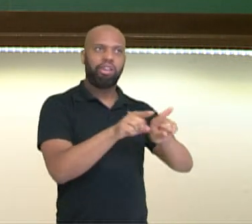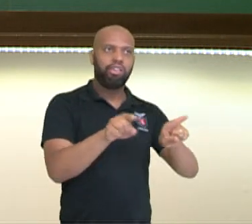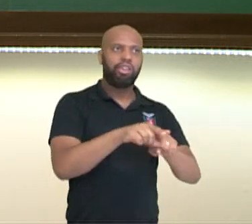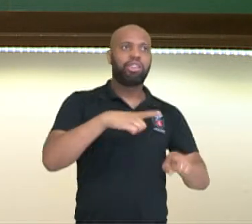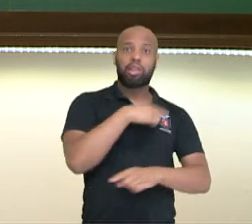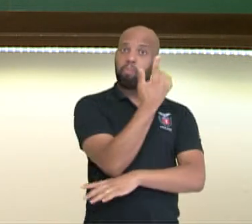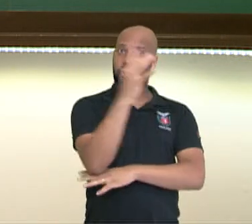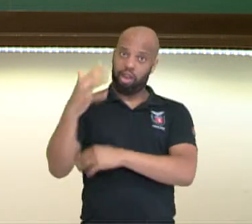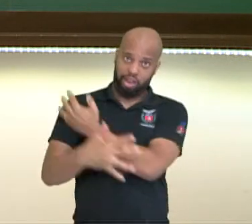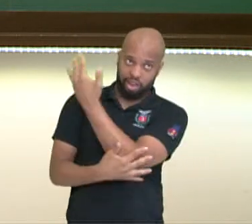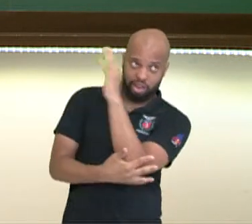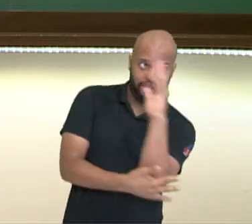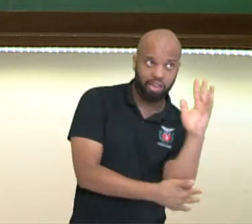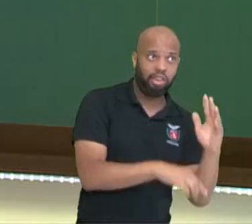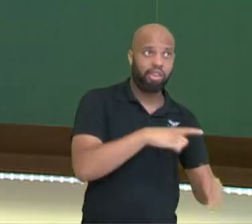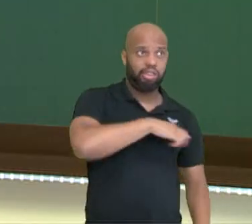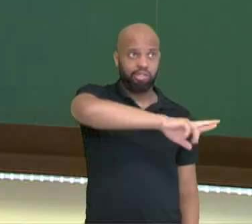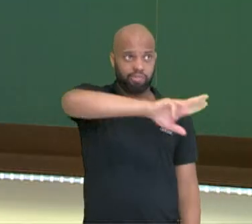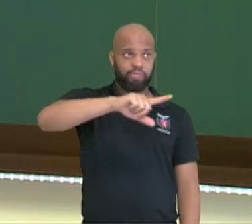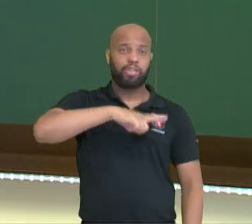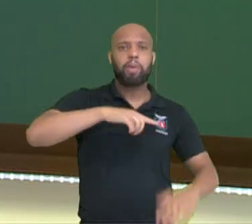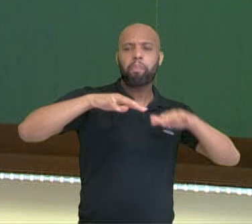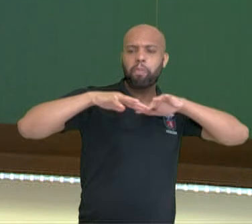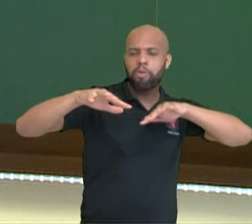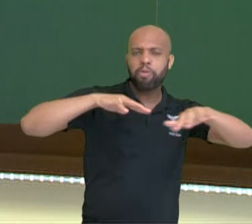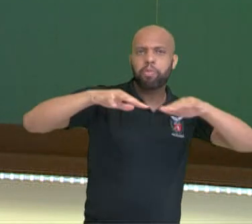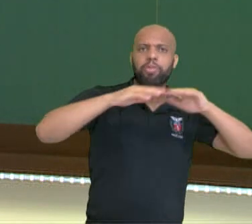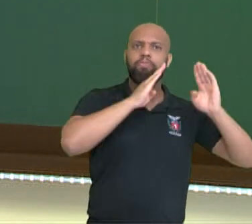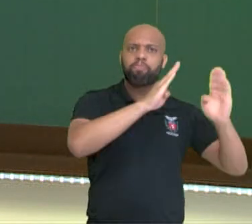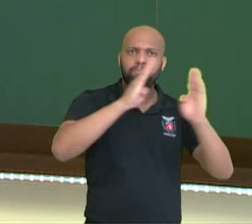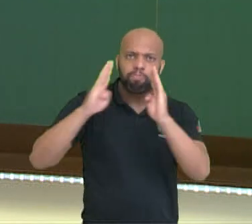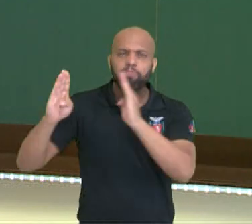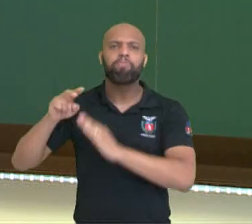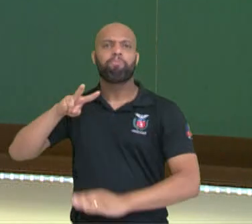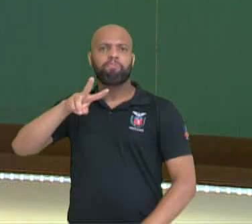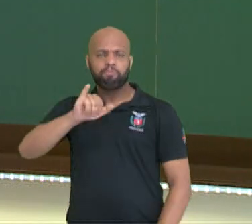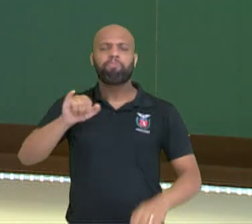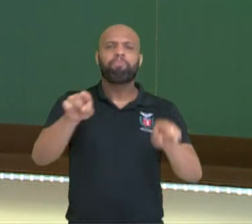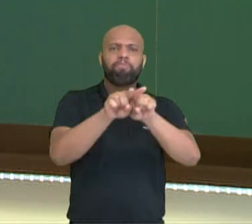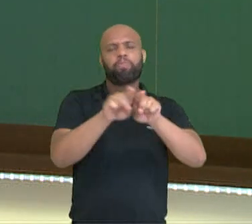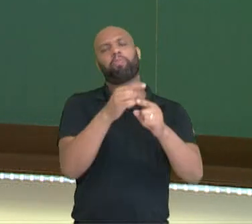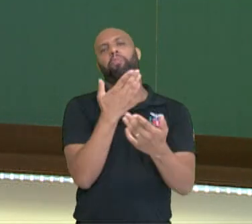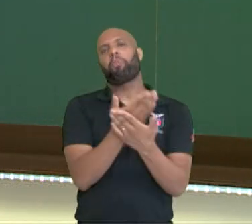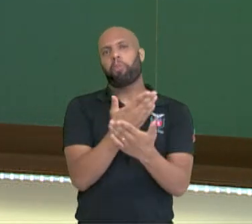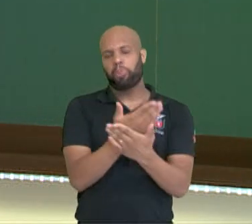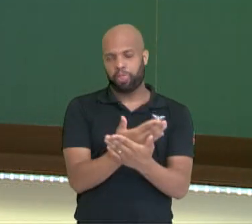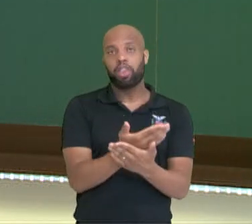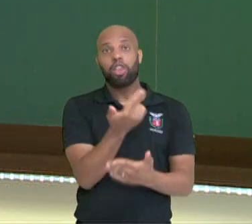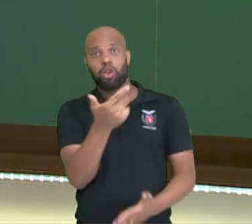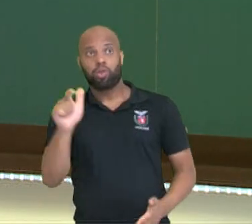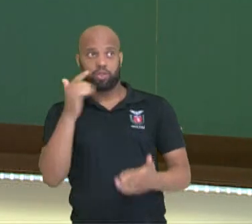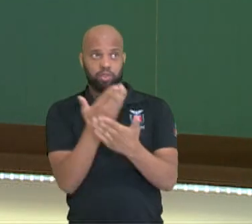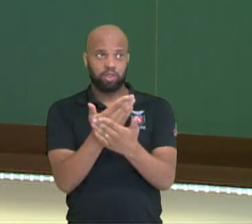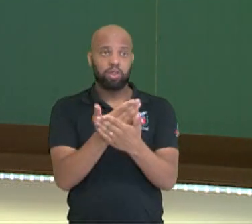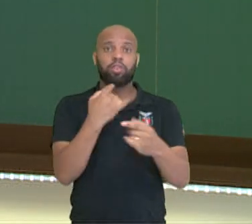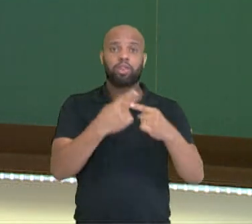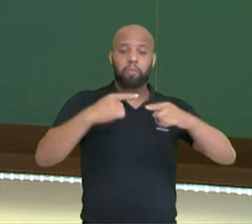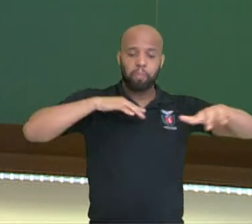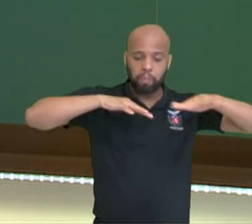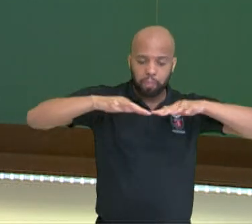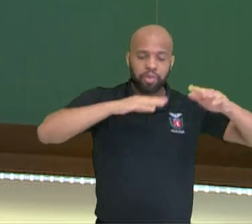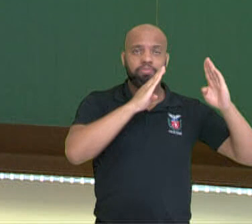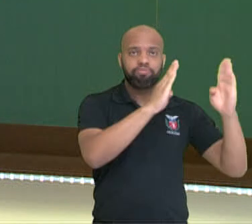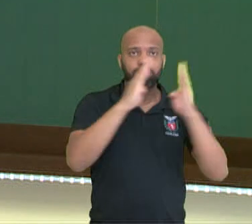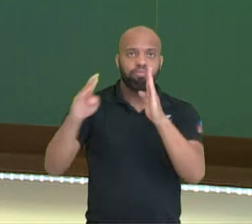gente vai ver numa outra aula, e a gente vai ver no decorrer do ano também, em outras aulas, porque os movimentos e períodos da linguagem das